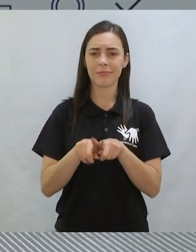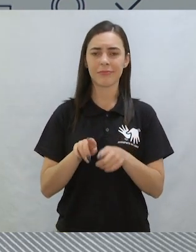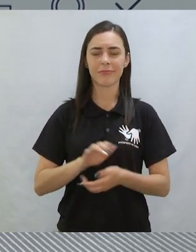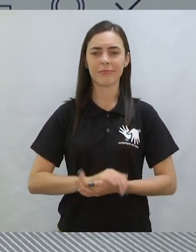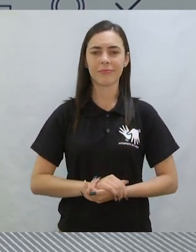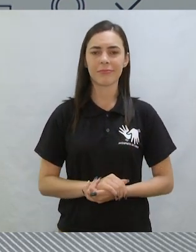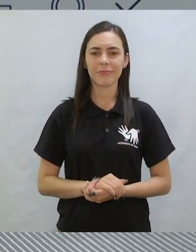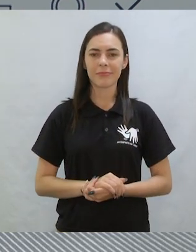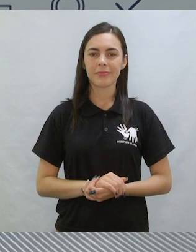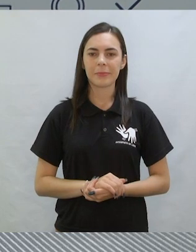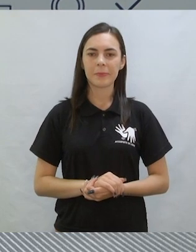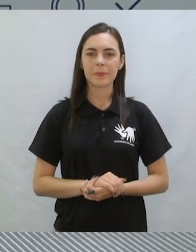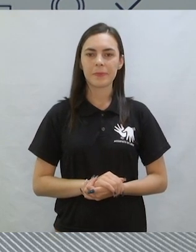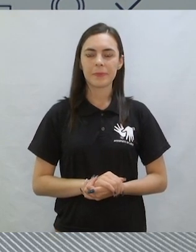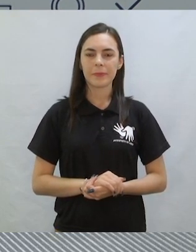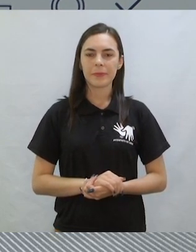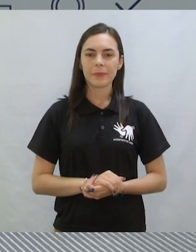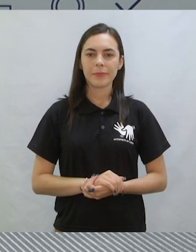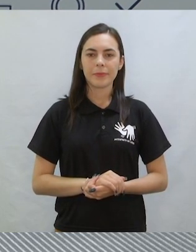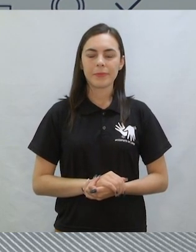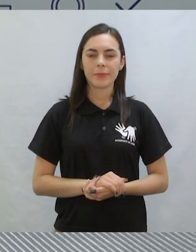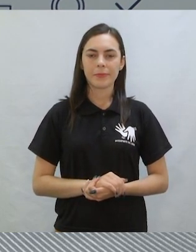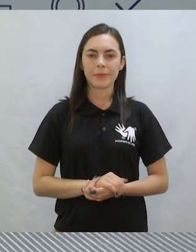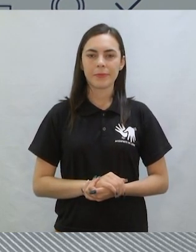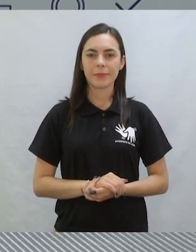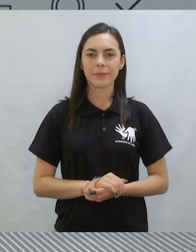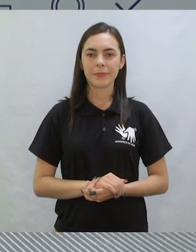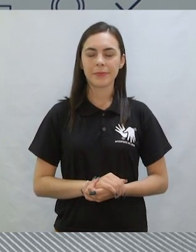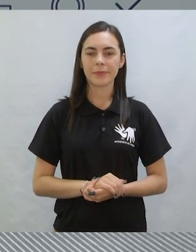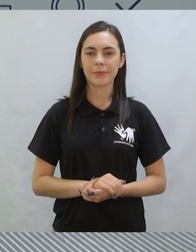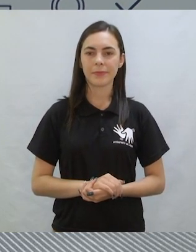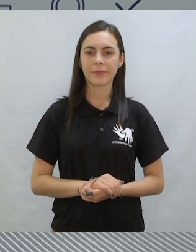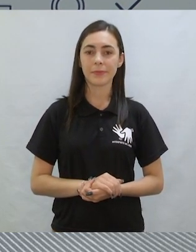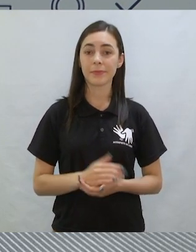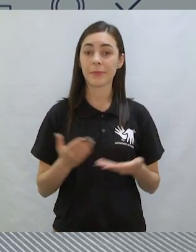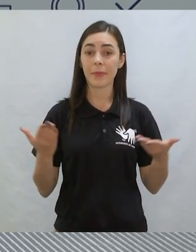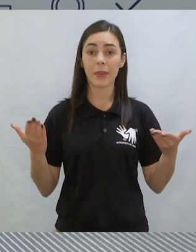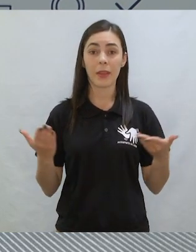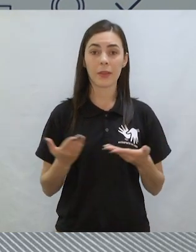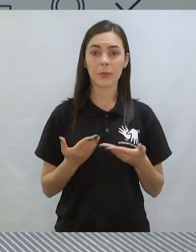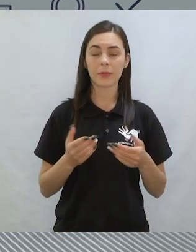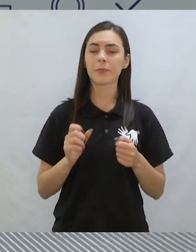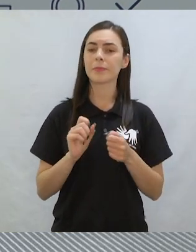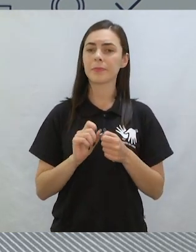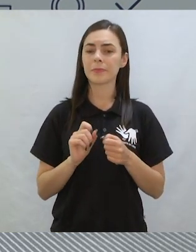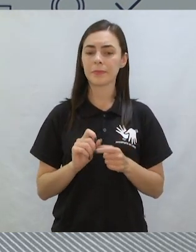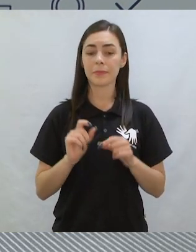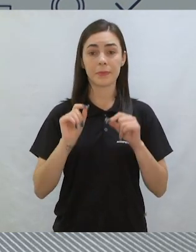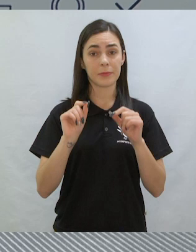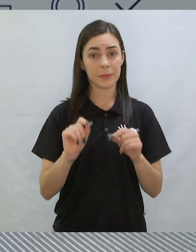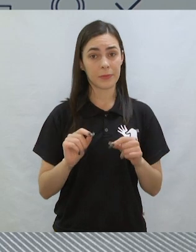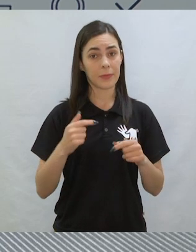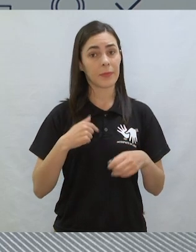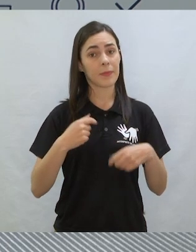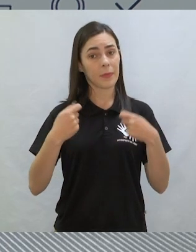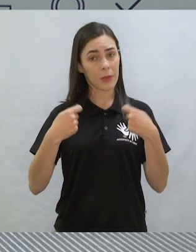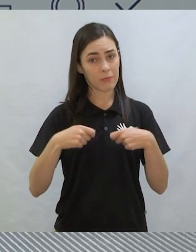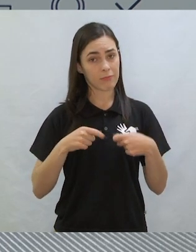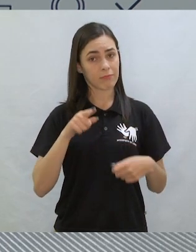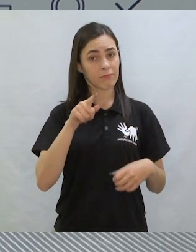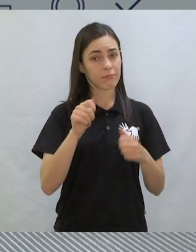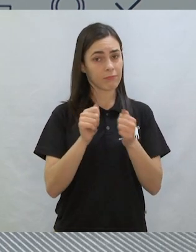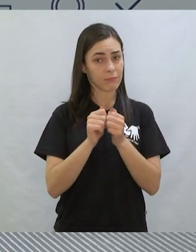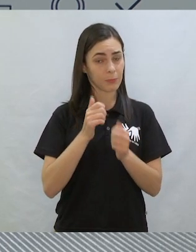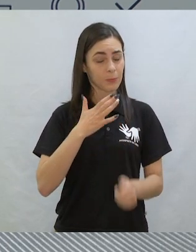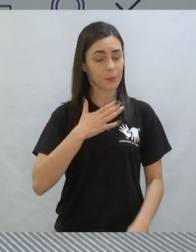que nós conversamos. E aí, nós vamos, olha lá. Agora eu preciso de você